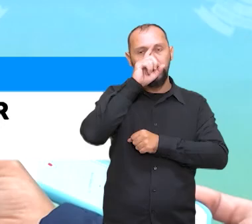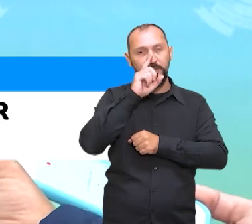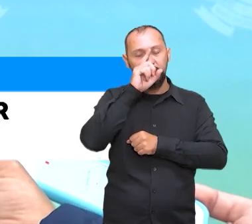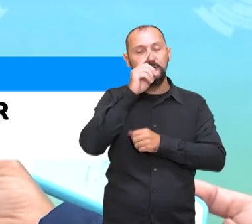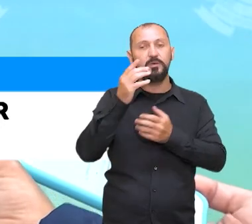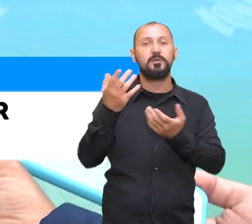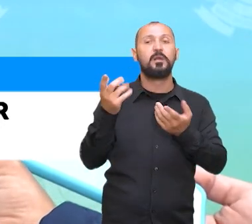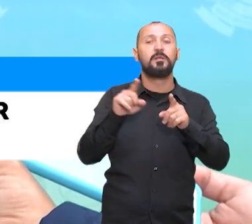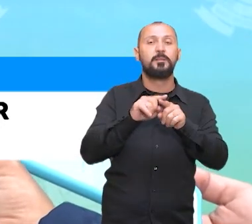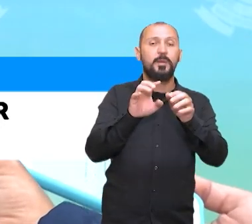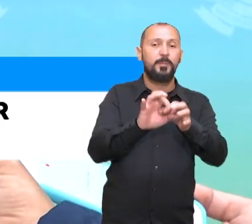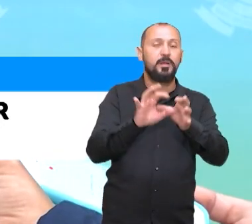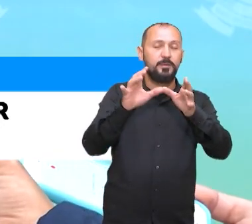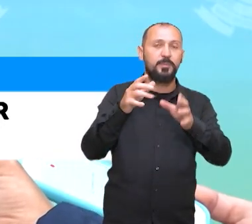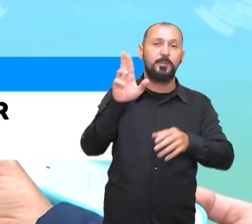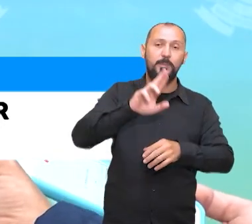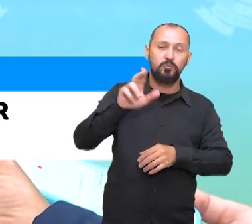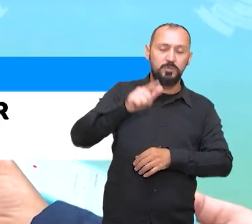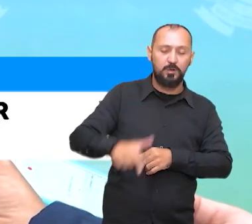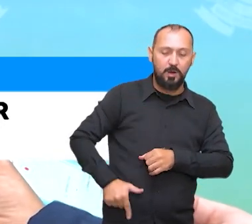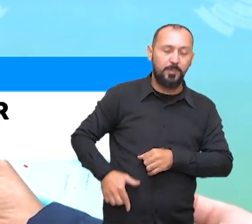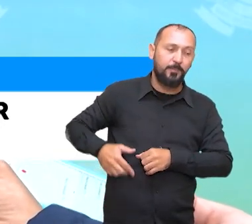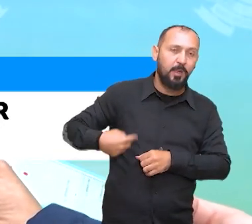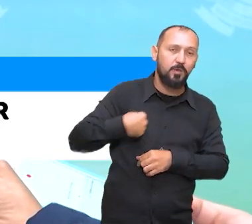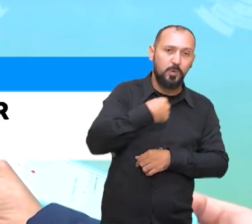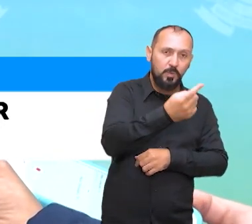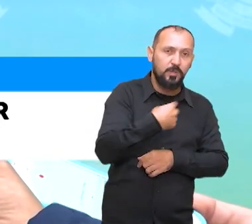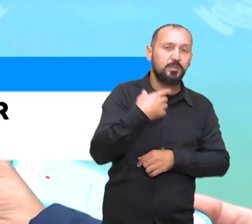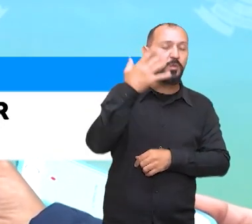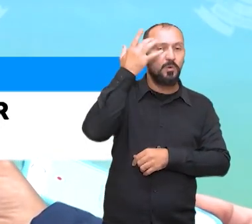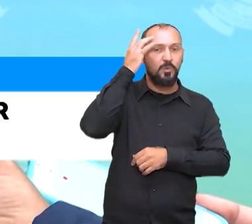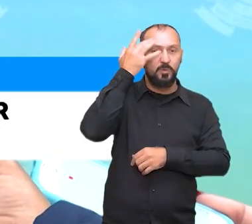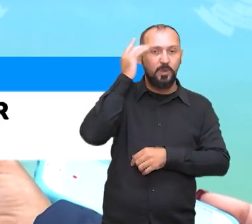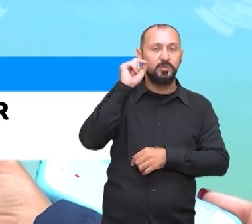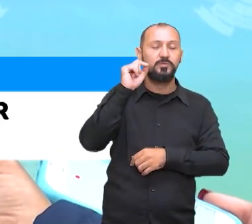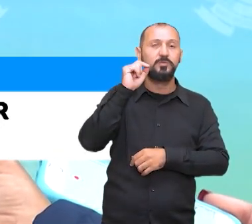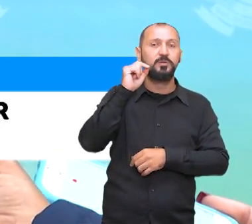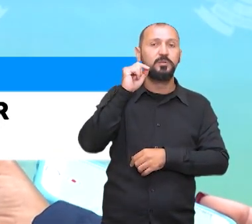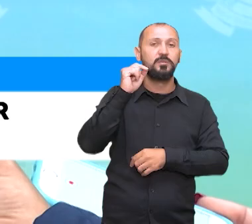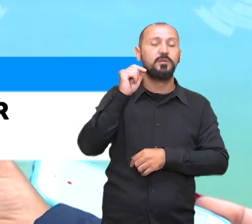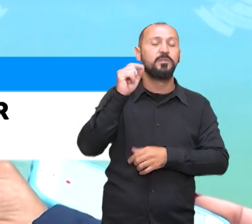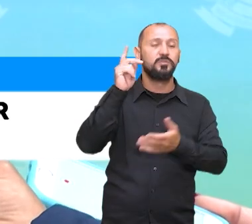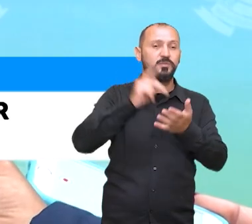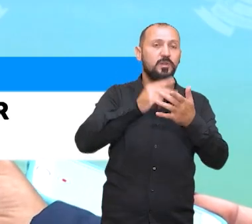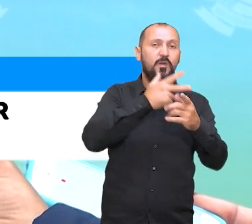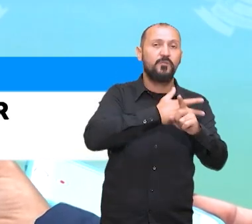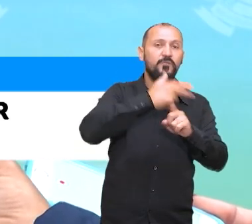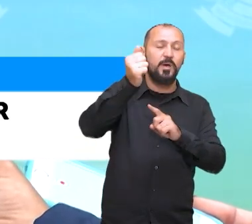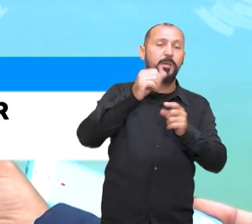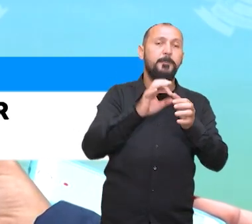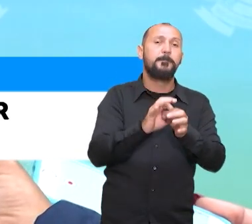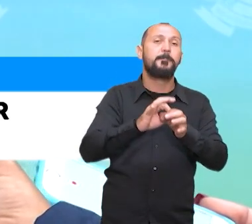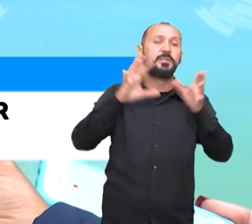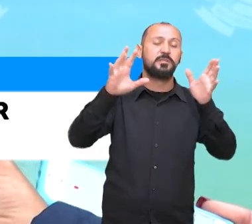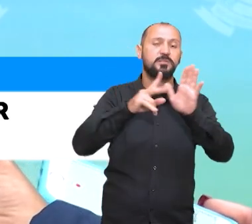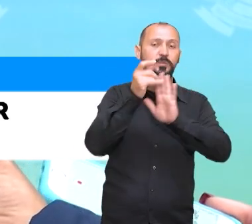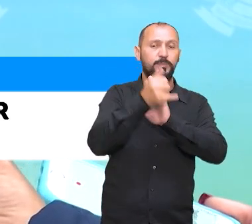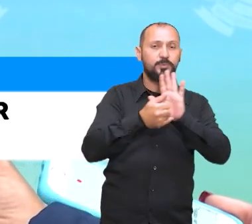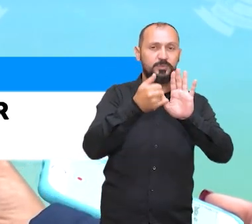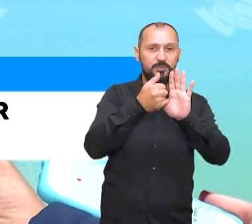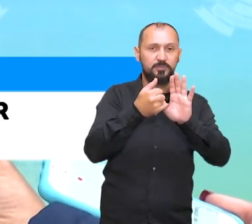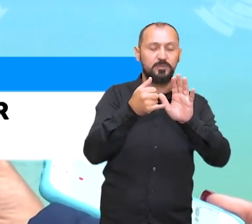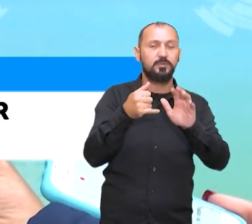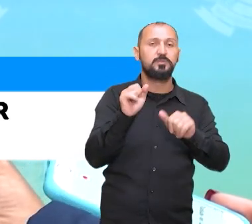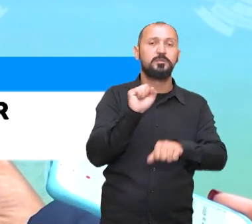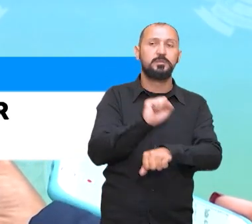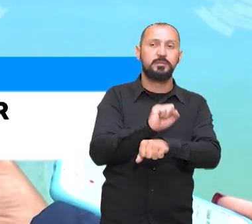risco e também para a concessão do porte de arma. Então, considero uma vitória a aprovação desse